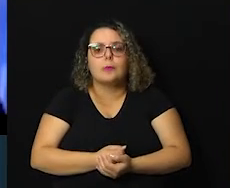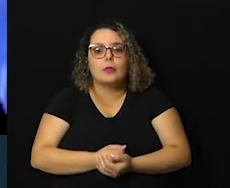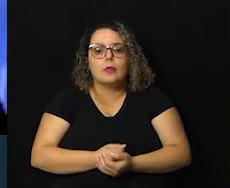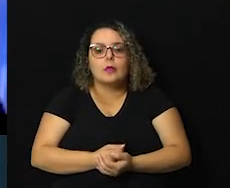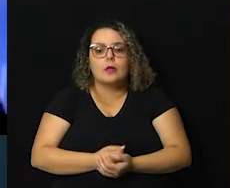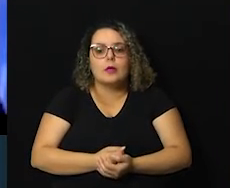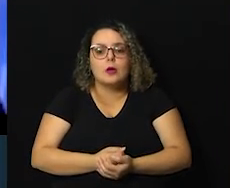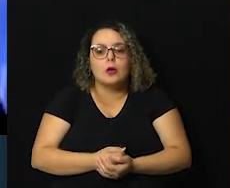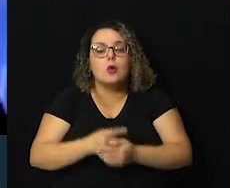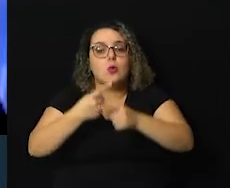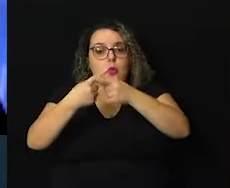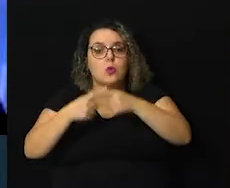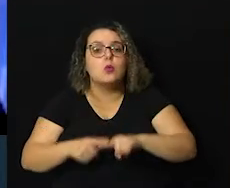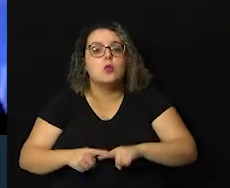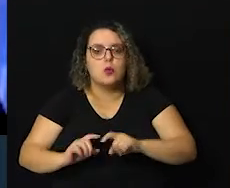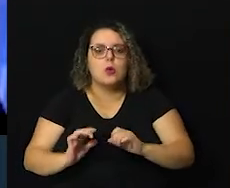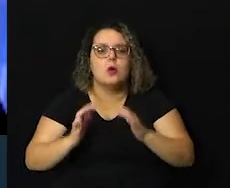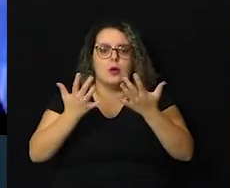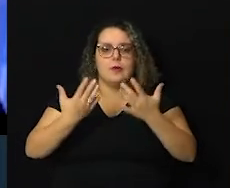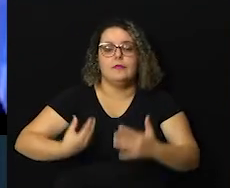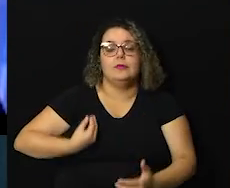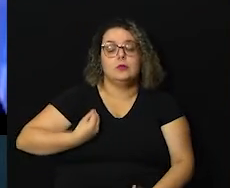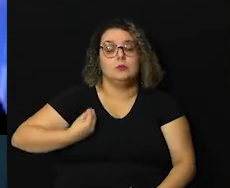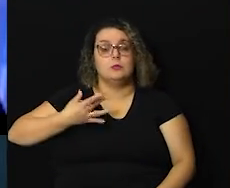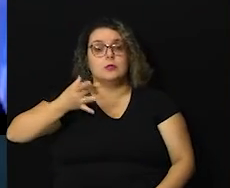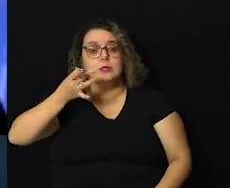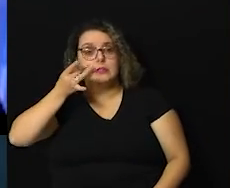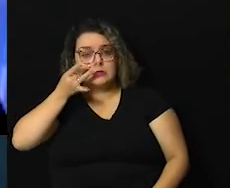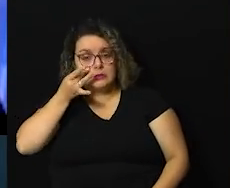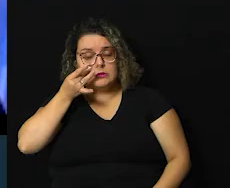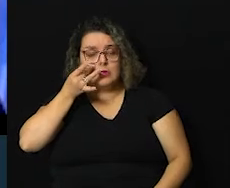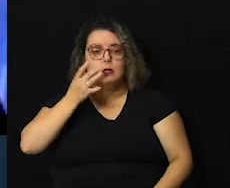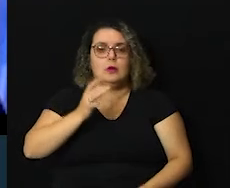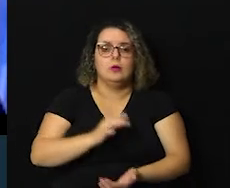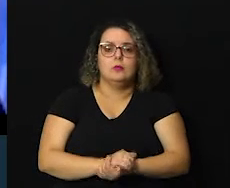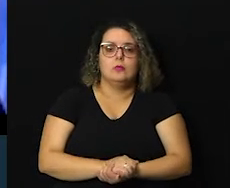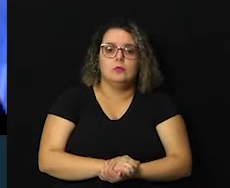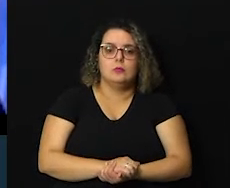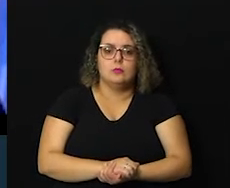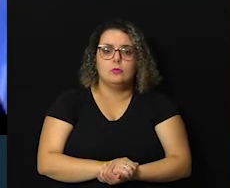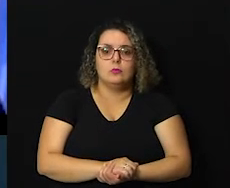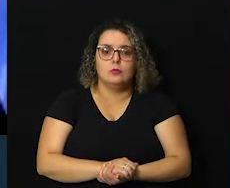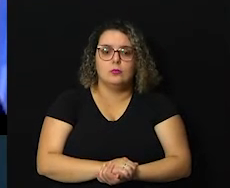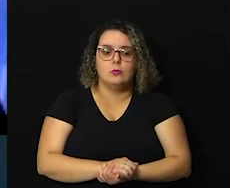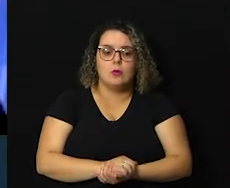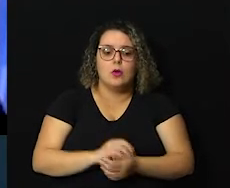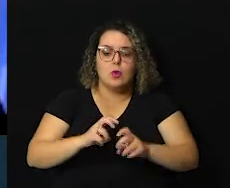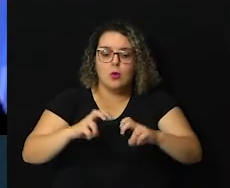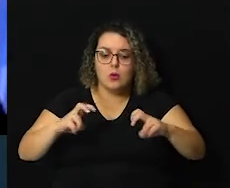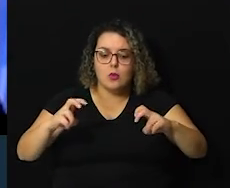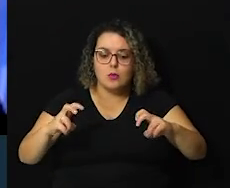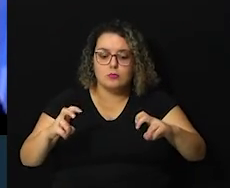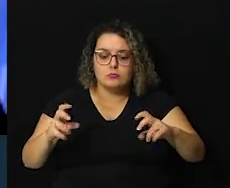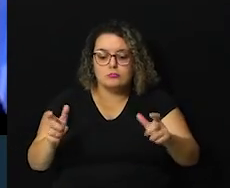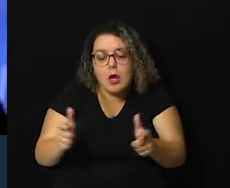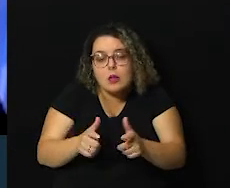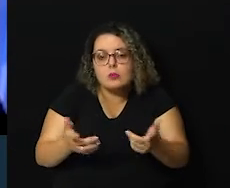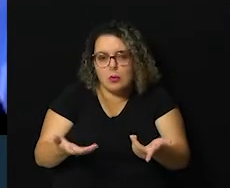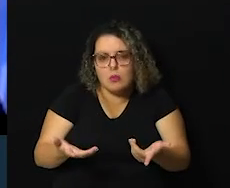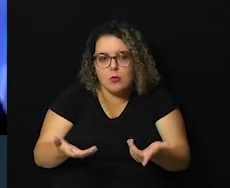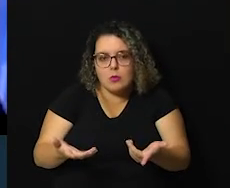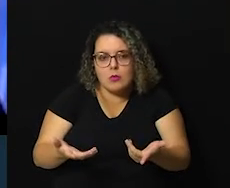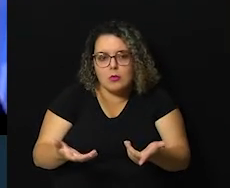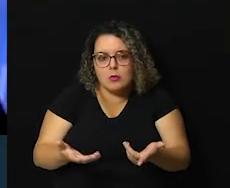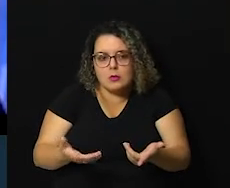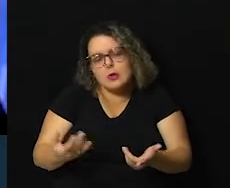algum tipo de campeonato de evento presencial é com um público um pouco maior